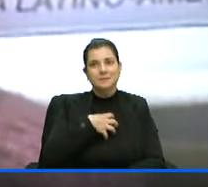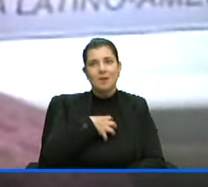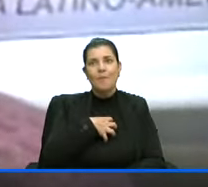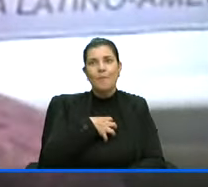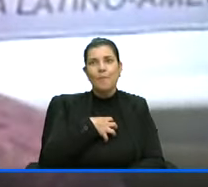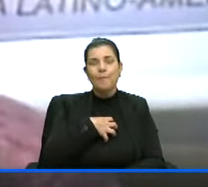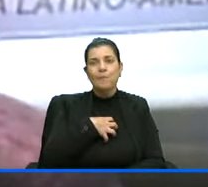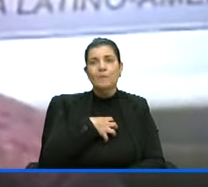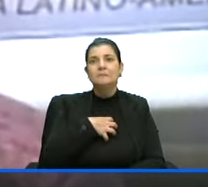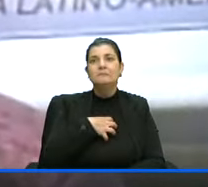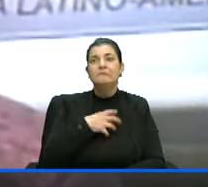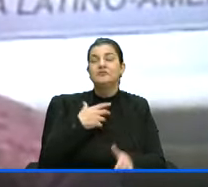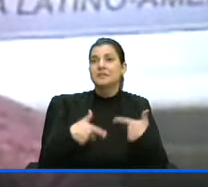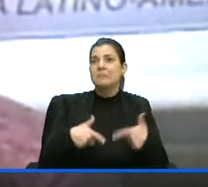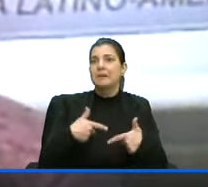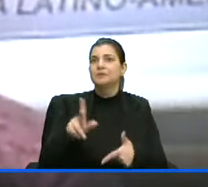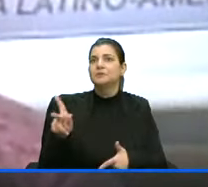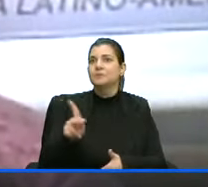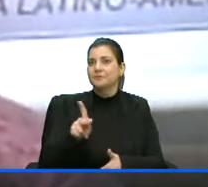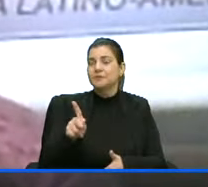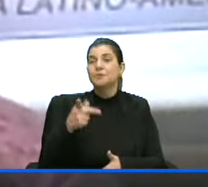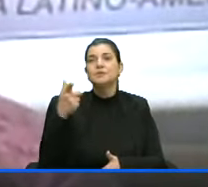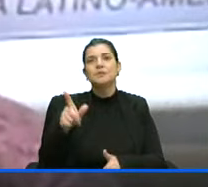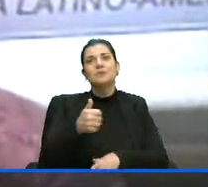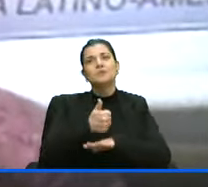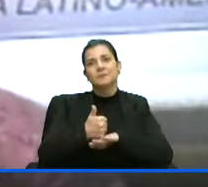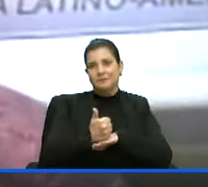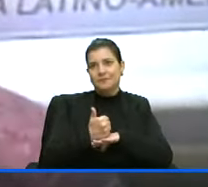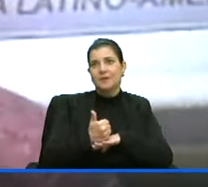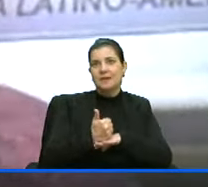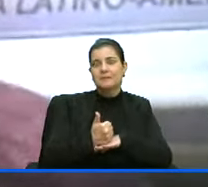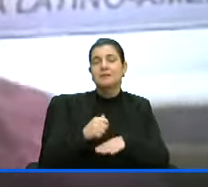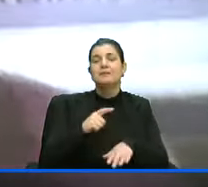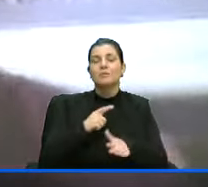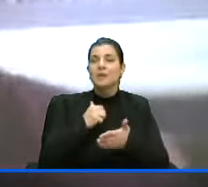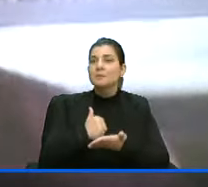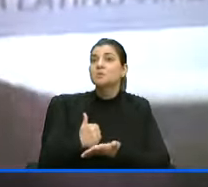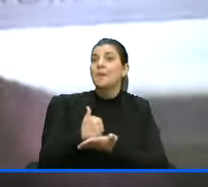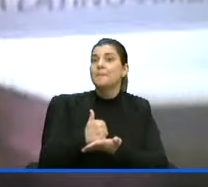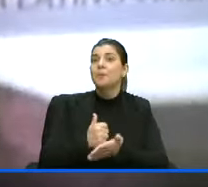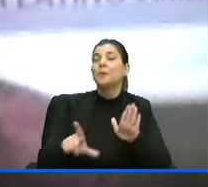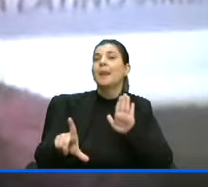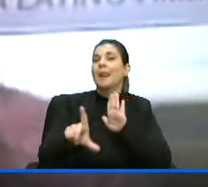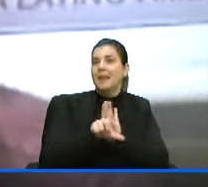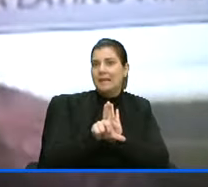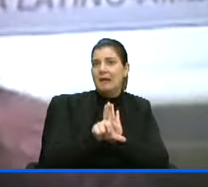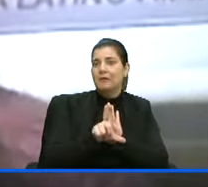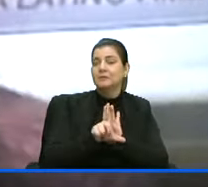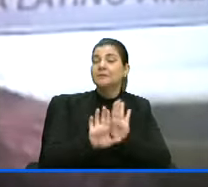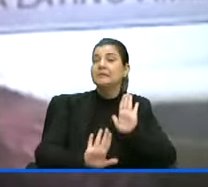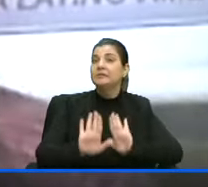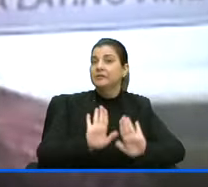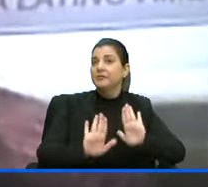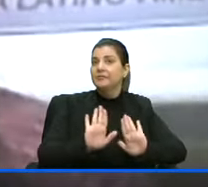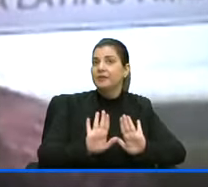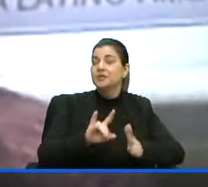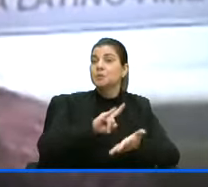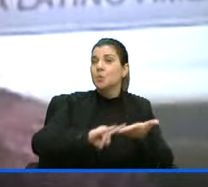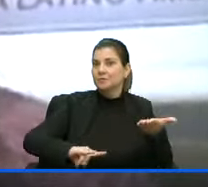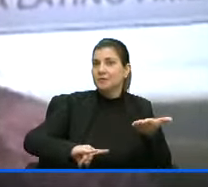professores e demais profissionais. Então, nós temos um aparato legal, né, que defende aí o contrato